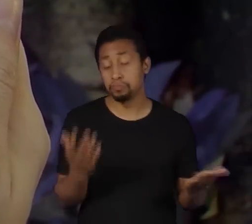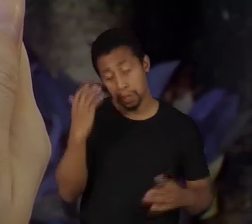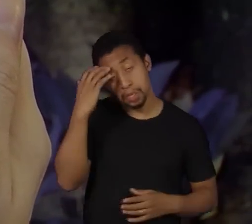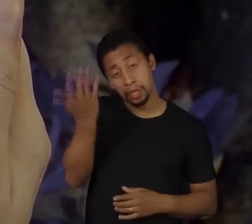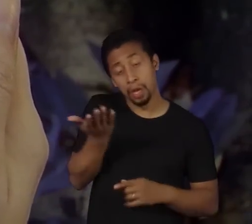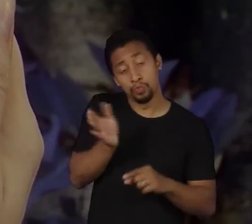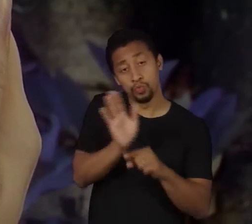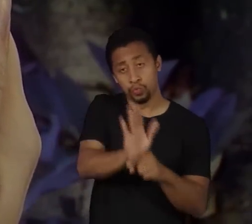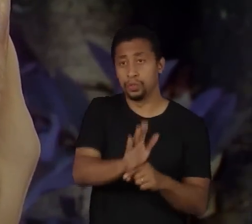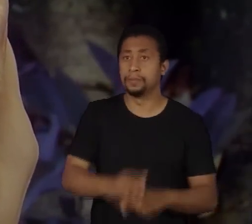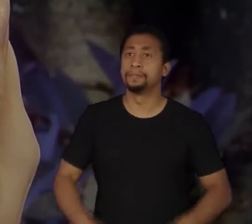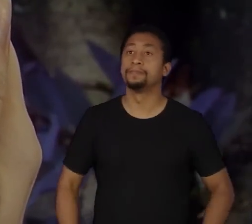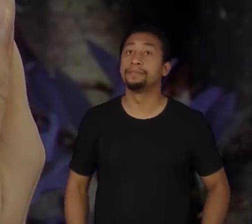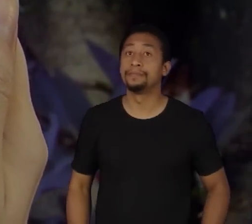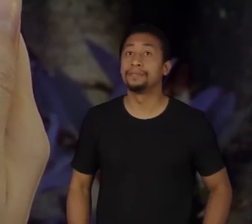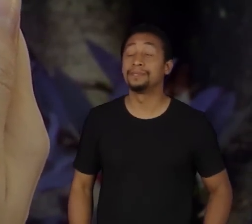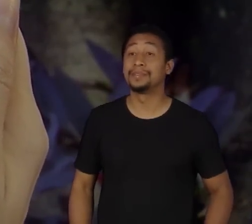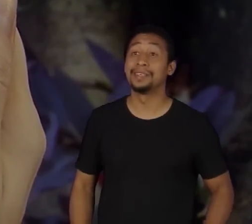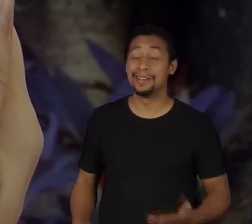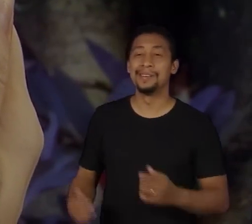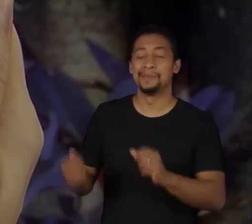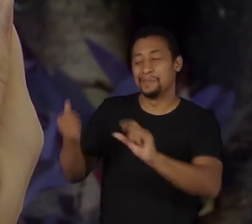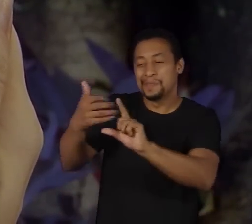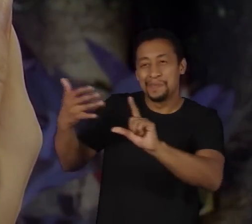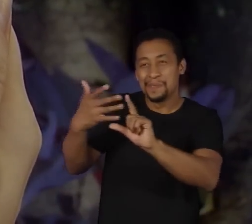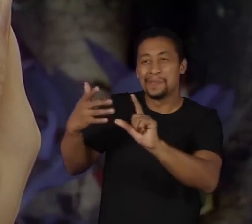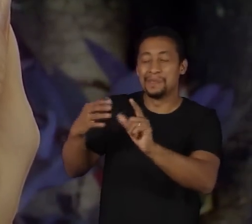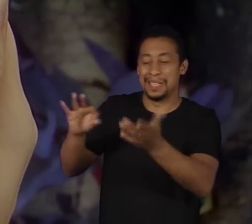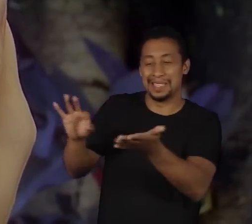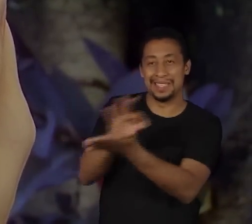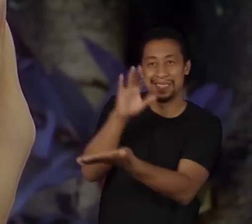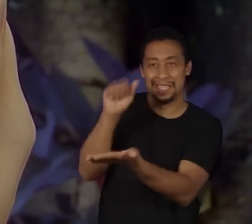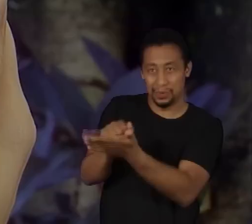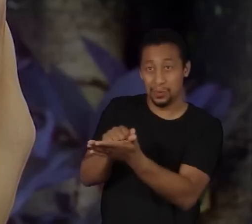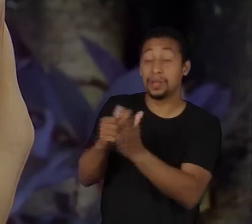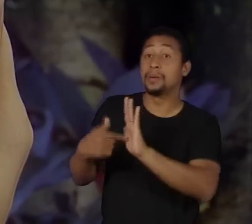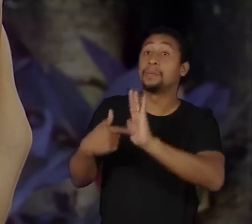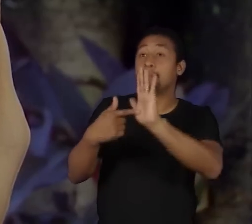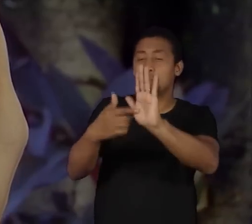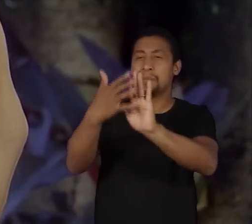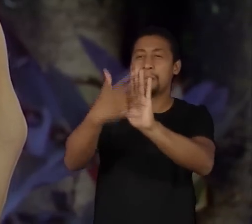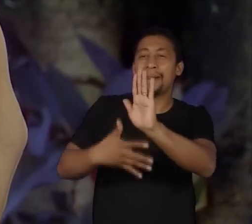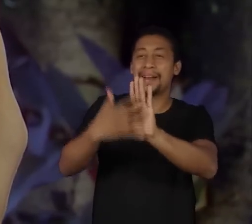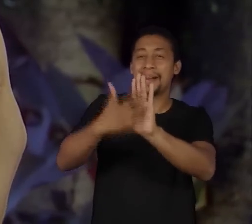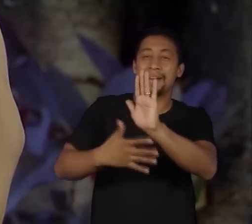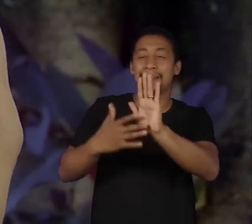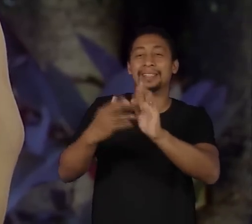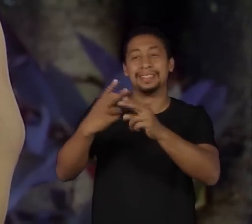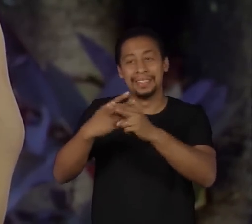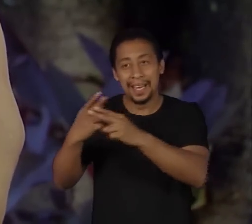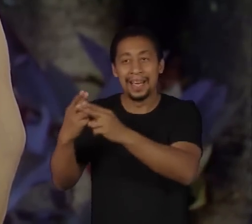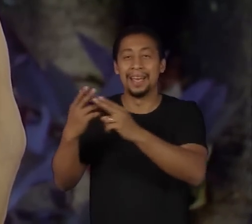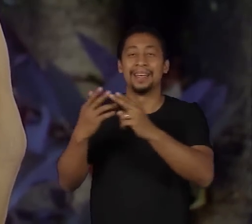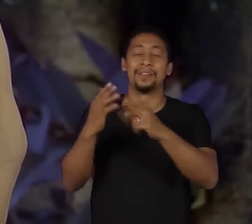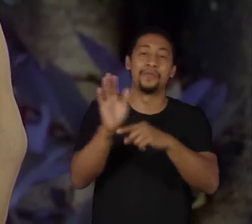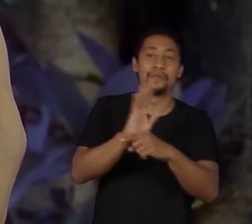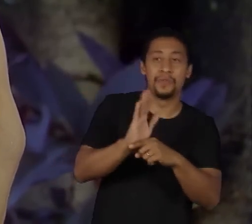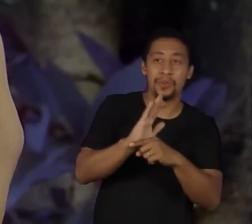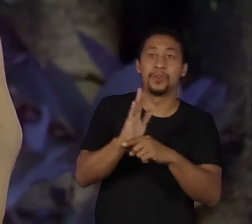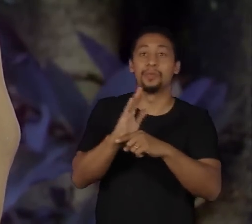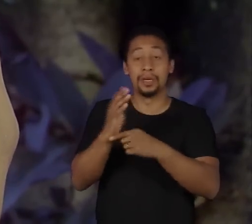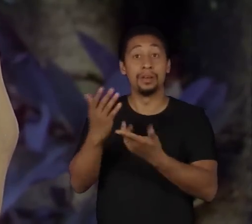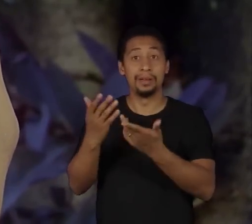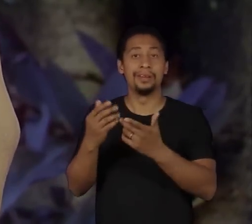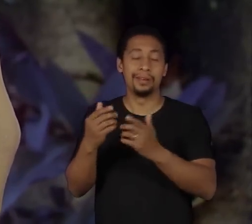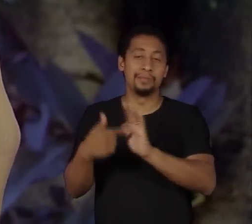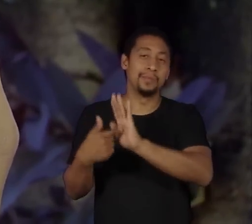Nas plataformas de assinatura para assistir a filmes, ela gera catálogos virtuais que nos mostram as limitações da